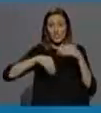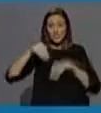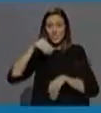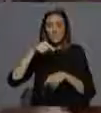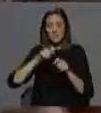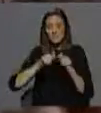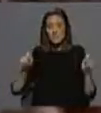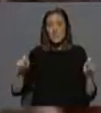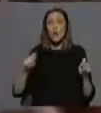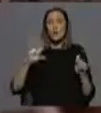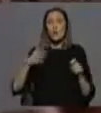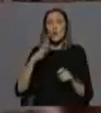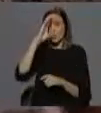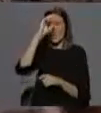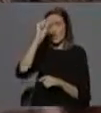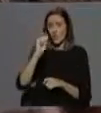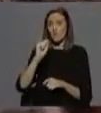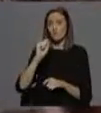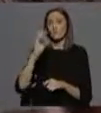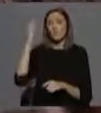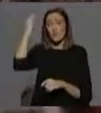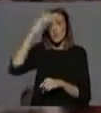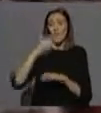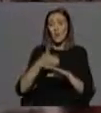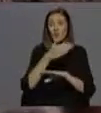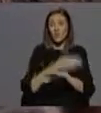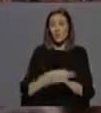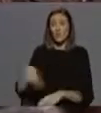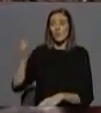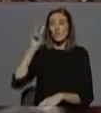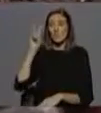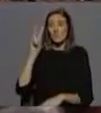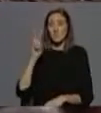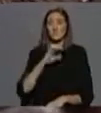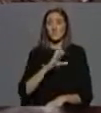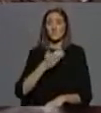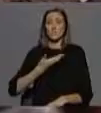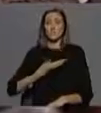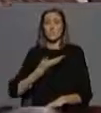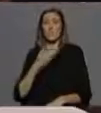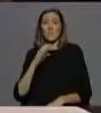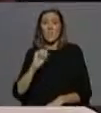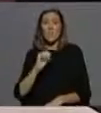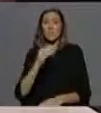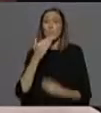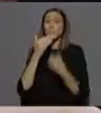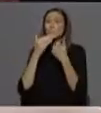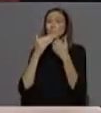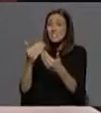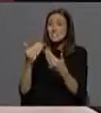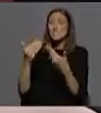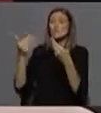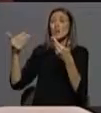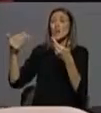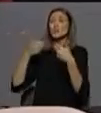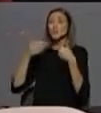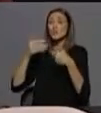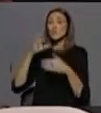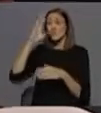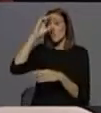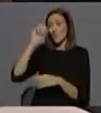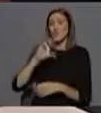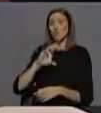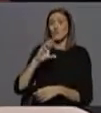o governo da República anterior, do PSD e do CDS, a um pedido de ajuda do Governo Regional para fazer